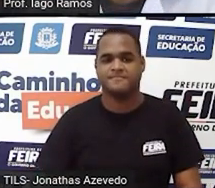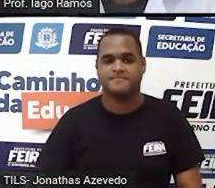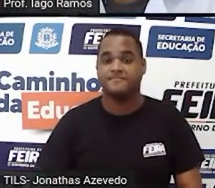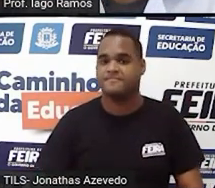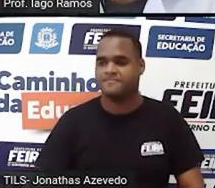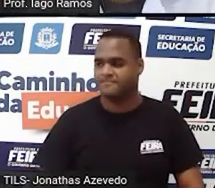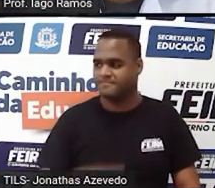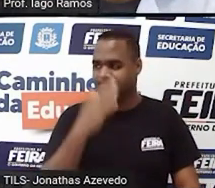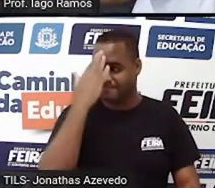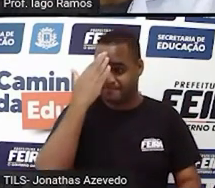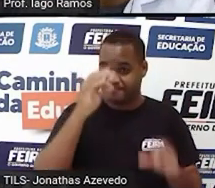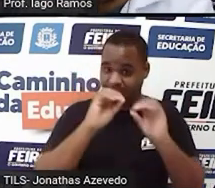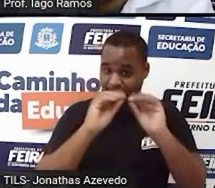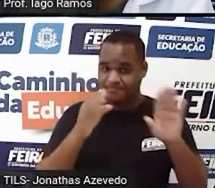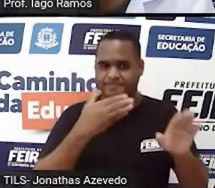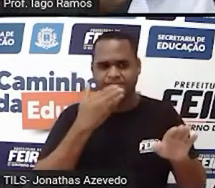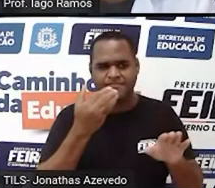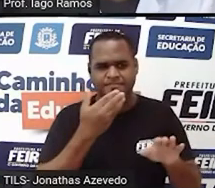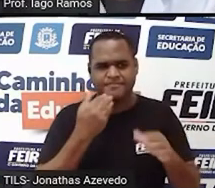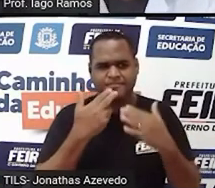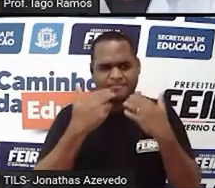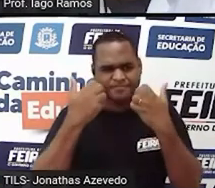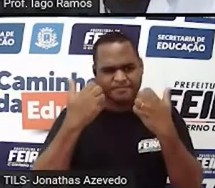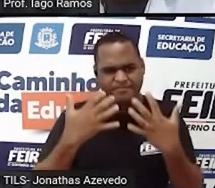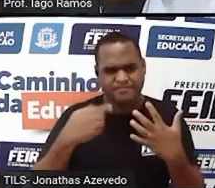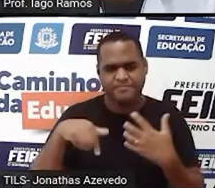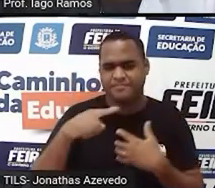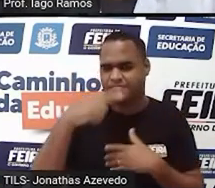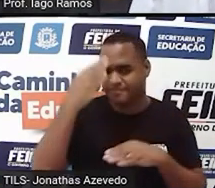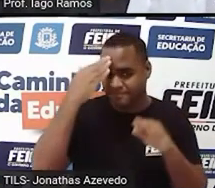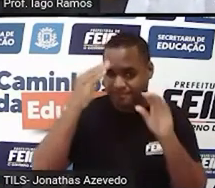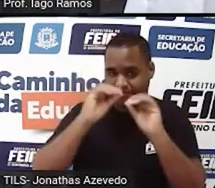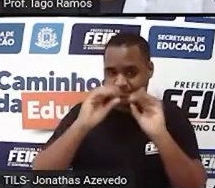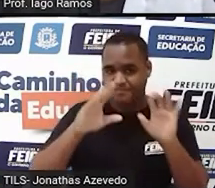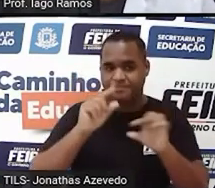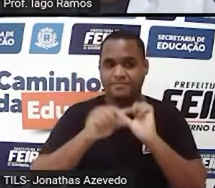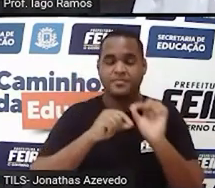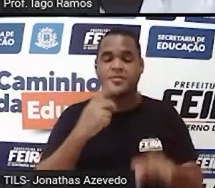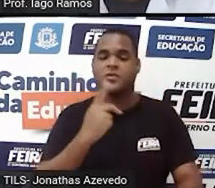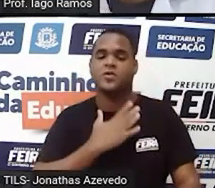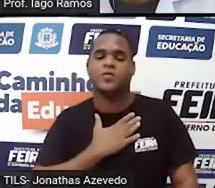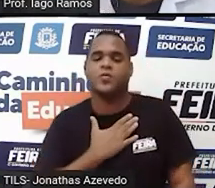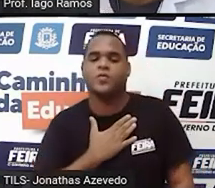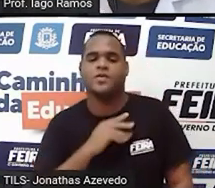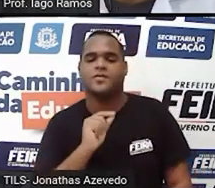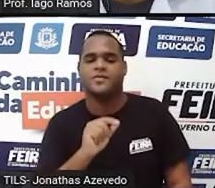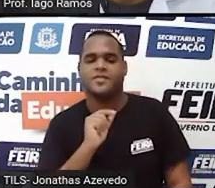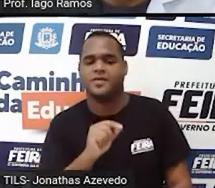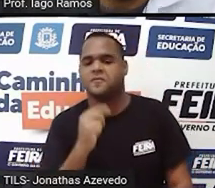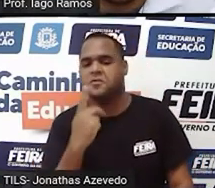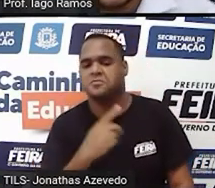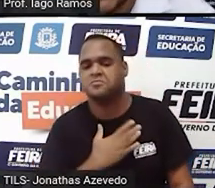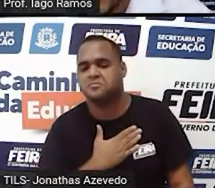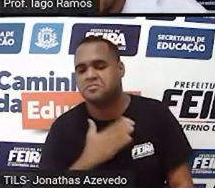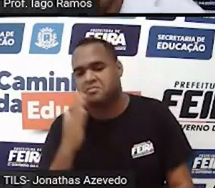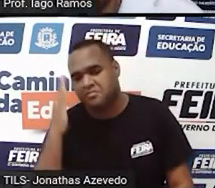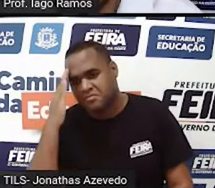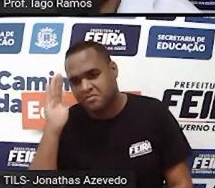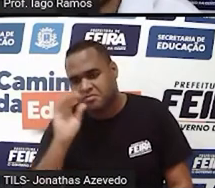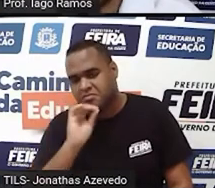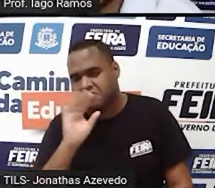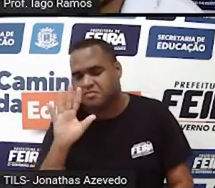entender isso aqui melhor como eu disse e a gente vai entender como como é que eu gostaria de fazer você entender isso